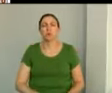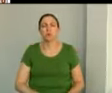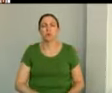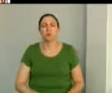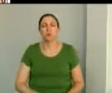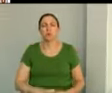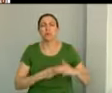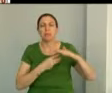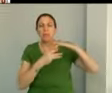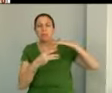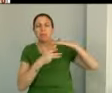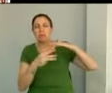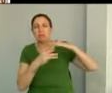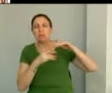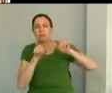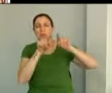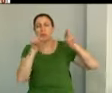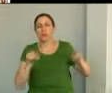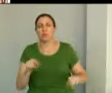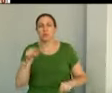8.668.000, terceirização de mão de obra,